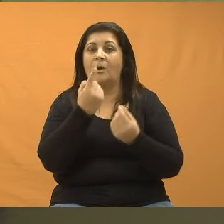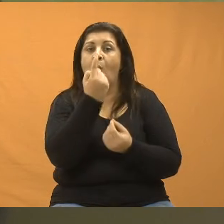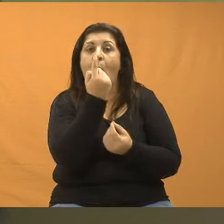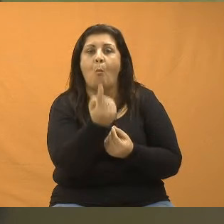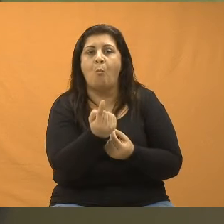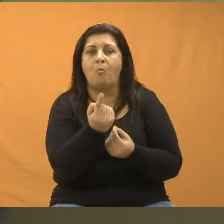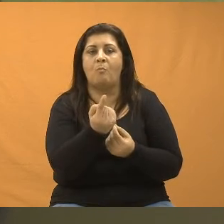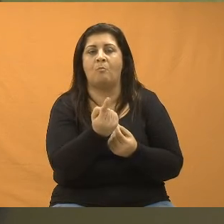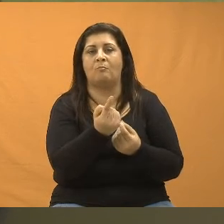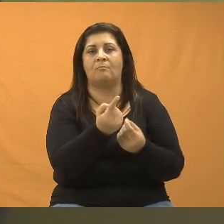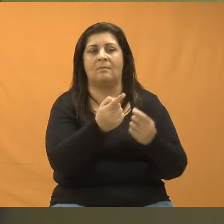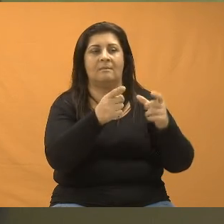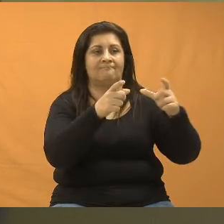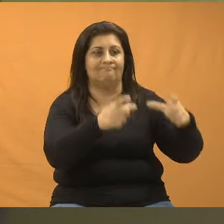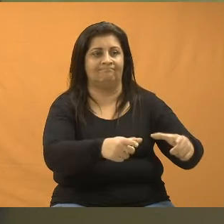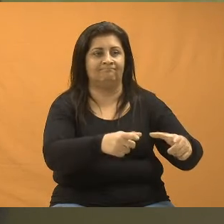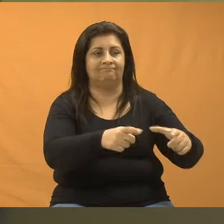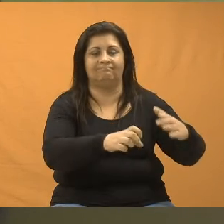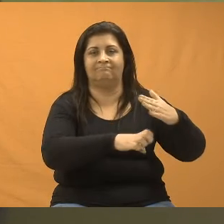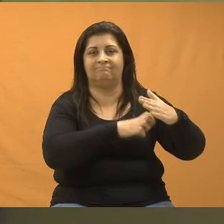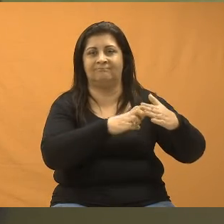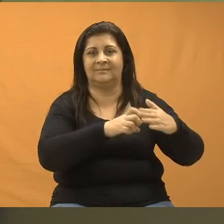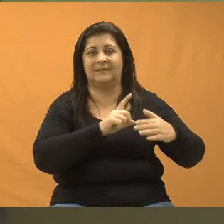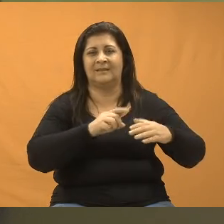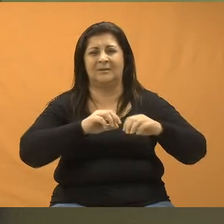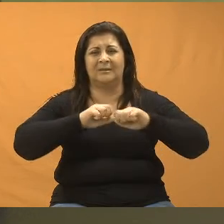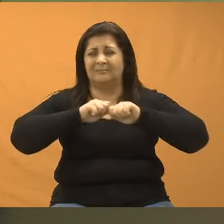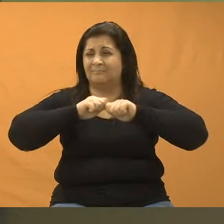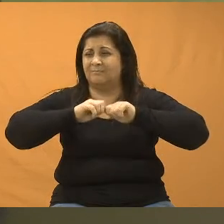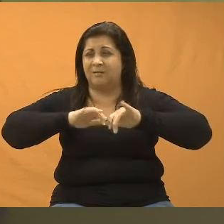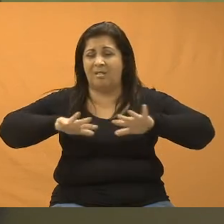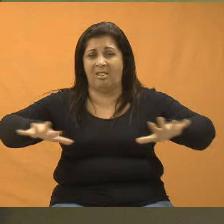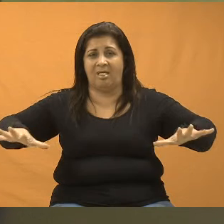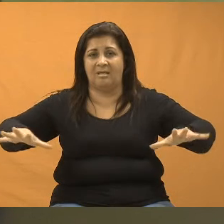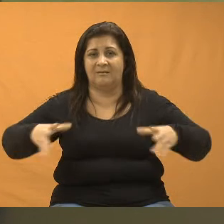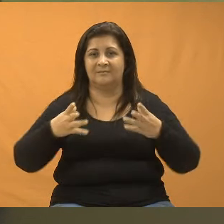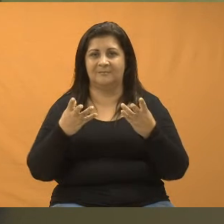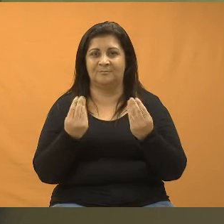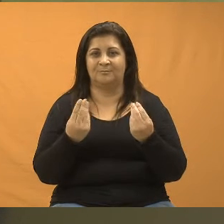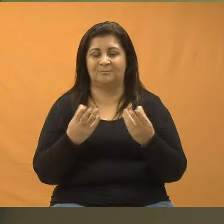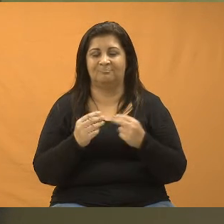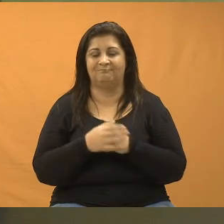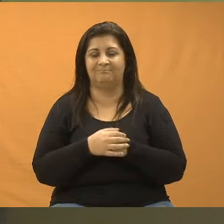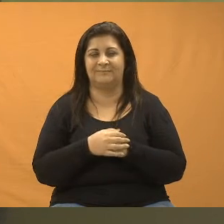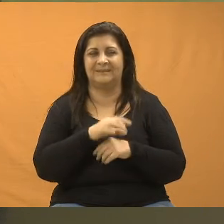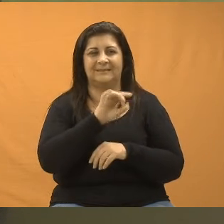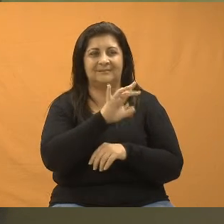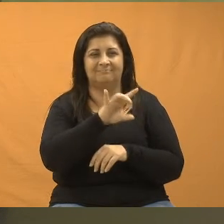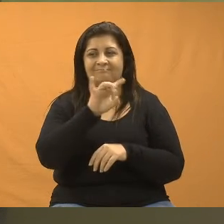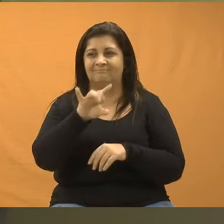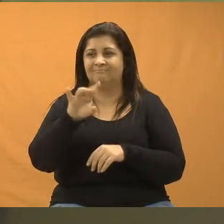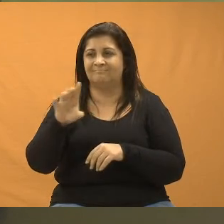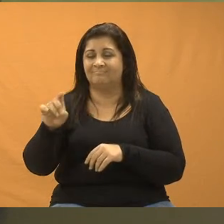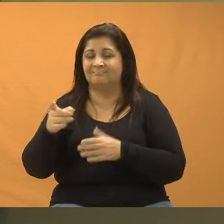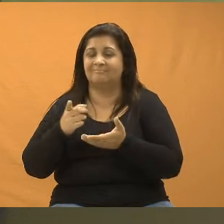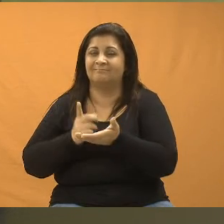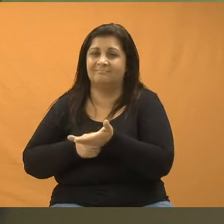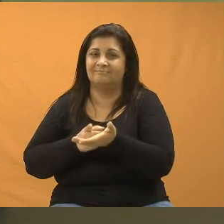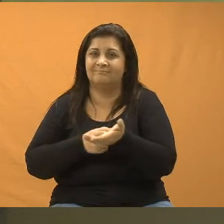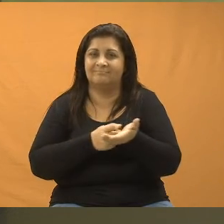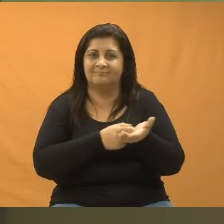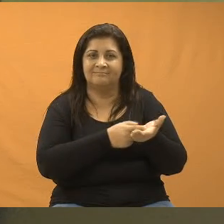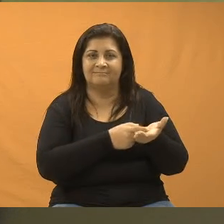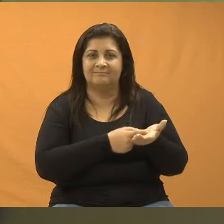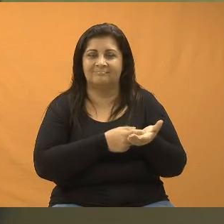credor, então é muito disperso os credores. Então, cada caso tem que ser negociado, né?